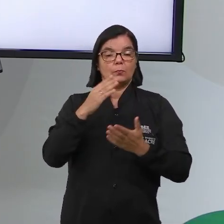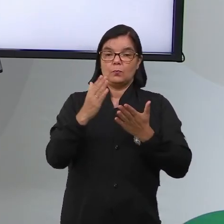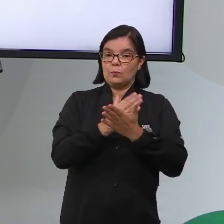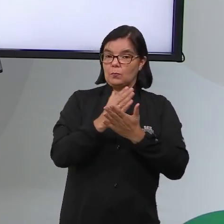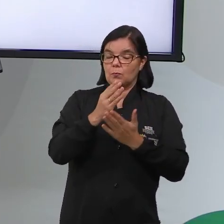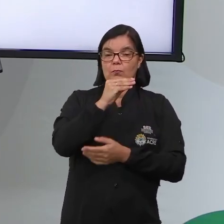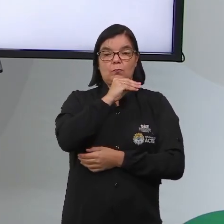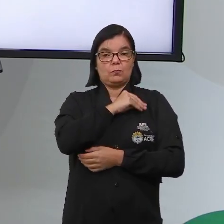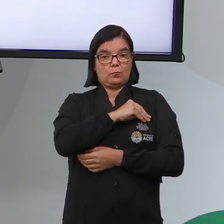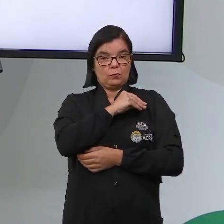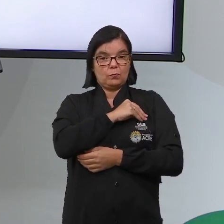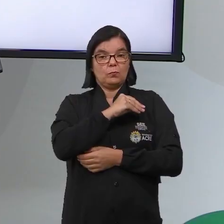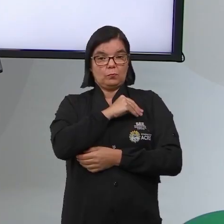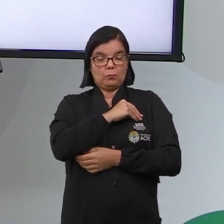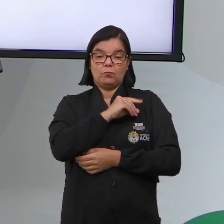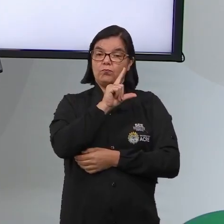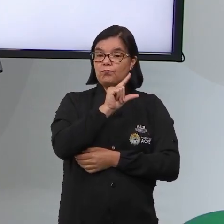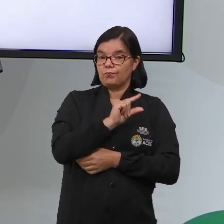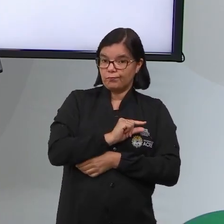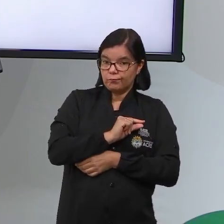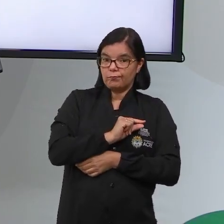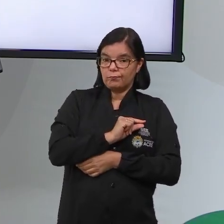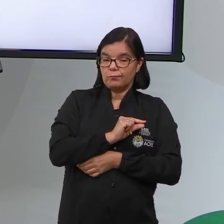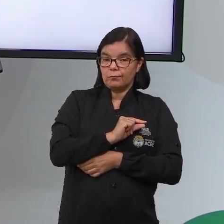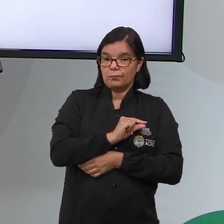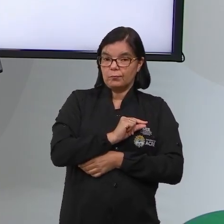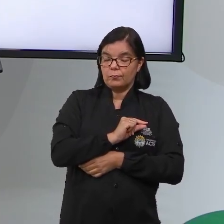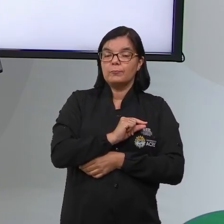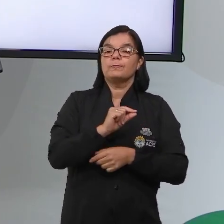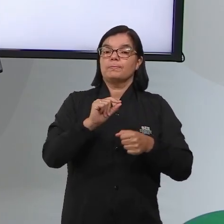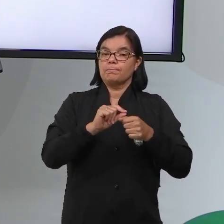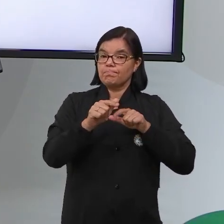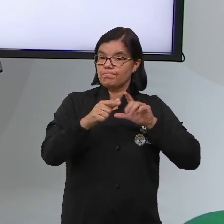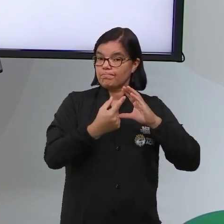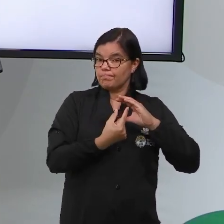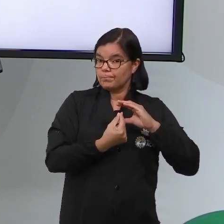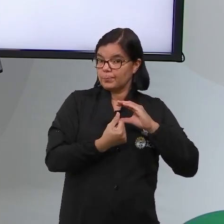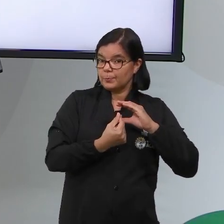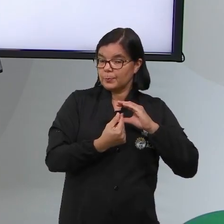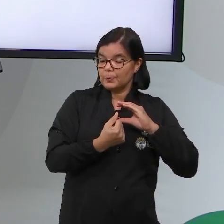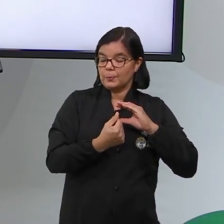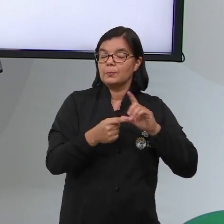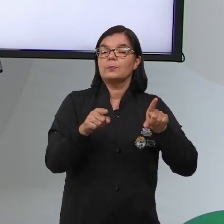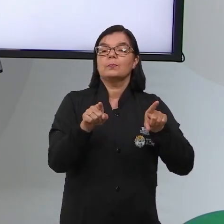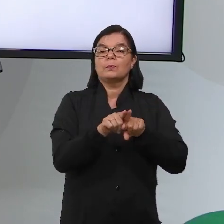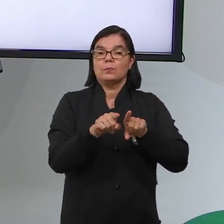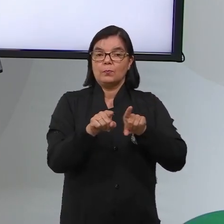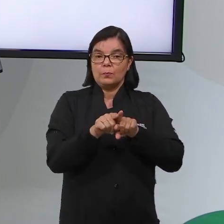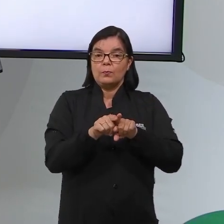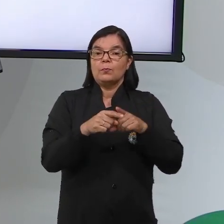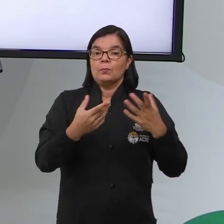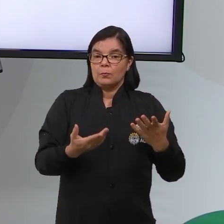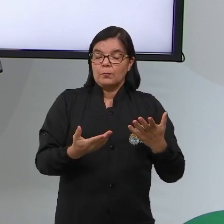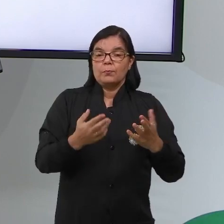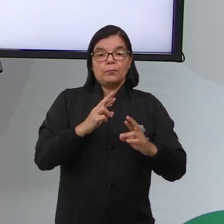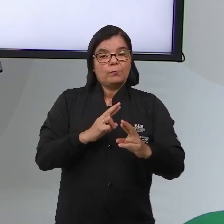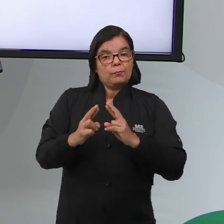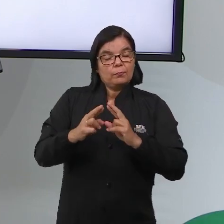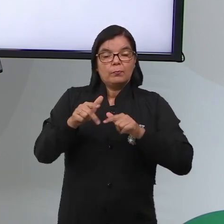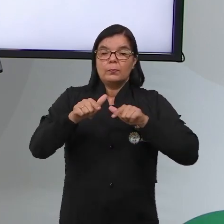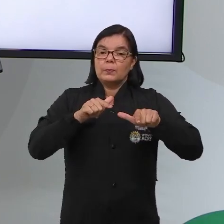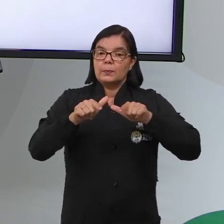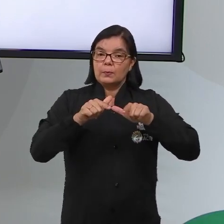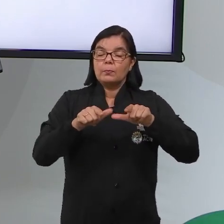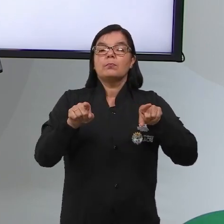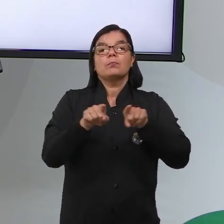alguns salários que são muito baixos no modo de produção capitalista, levando em consideração as relações de